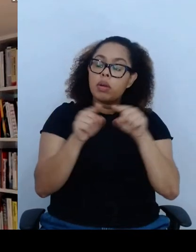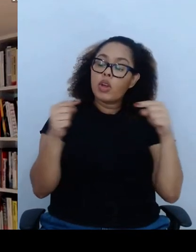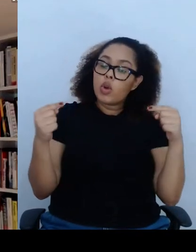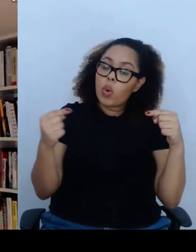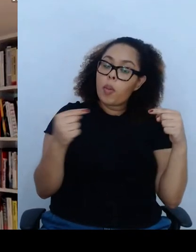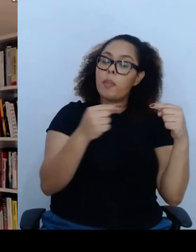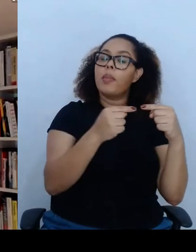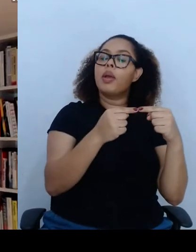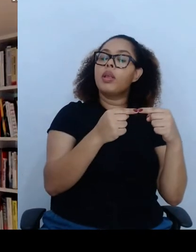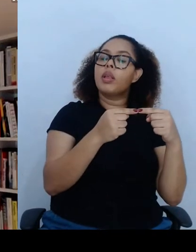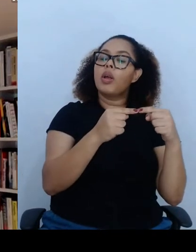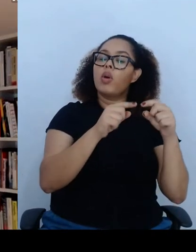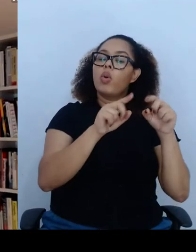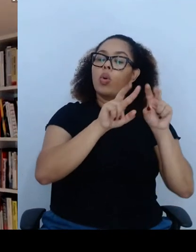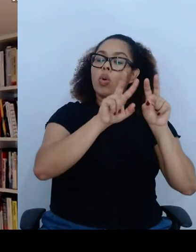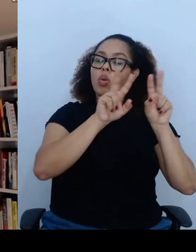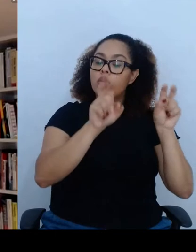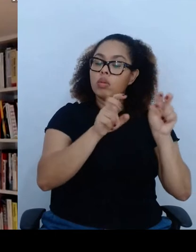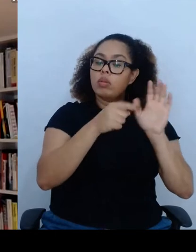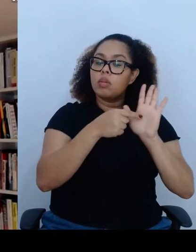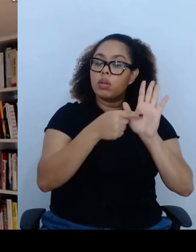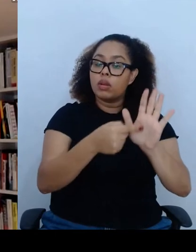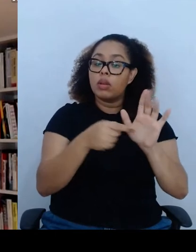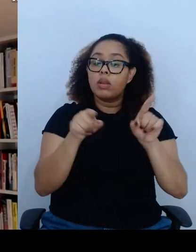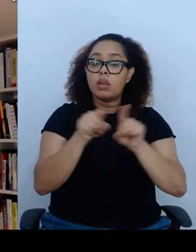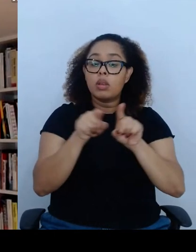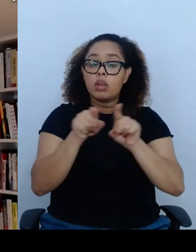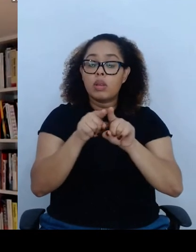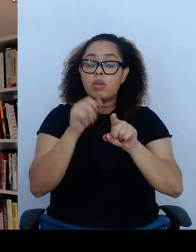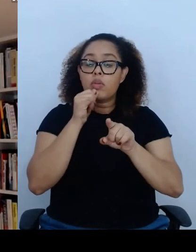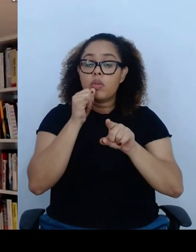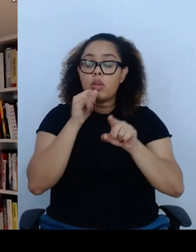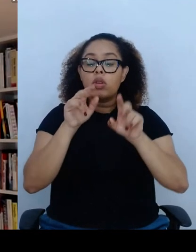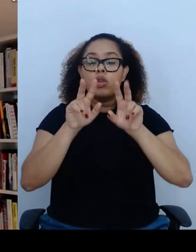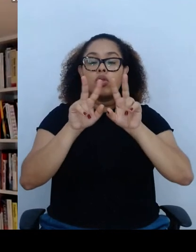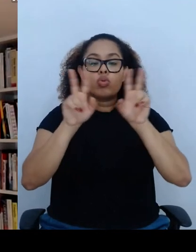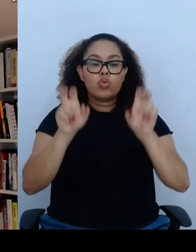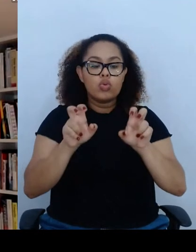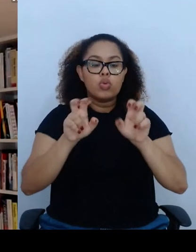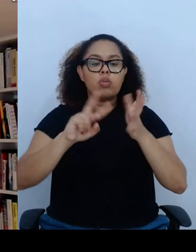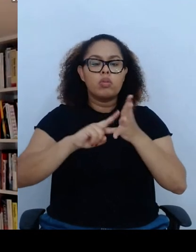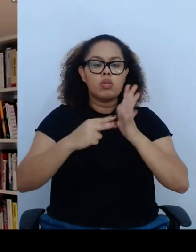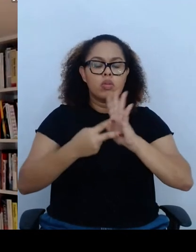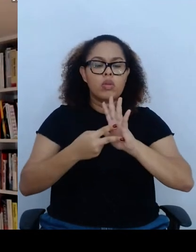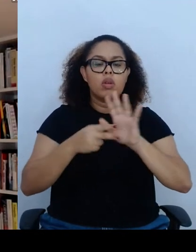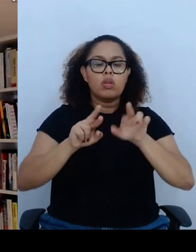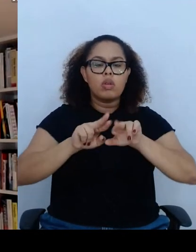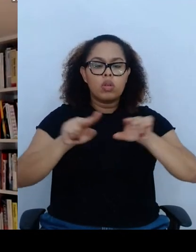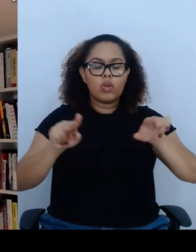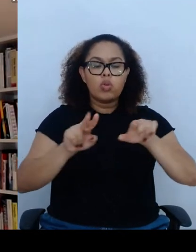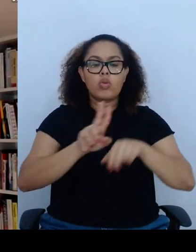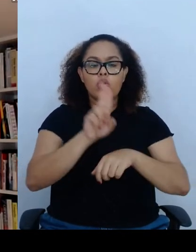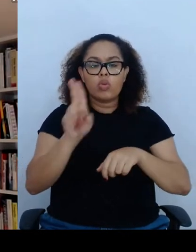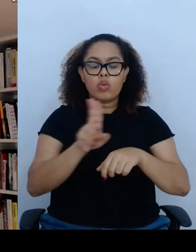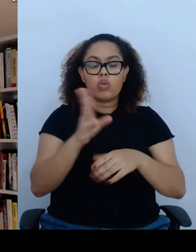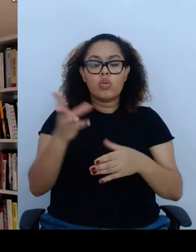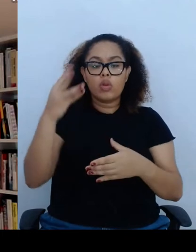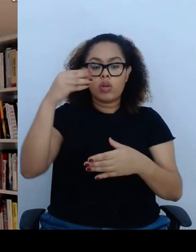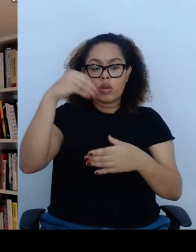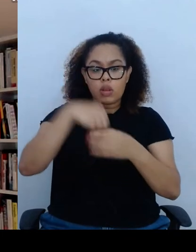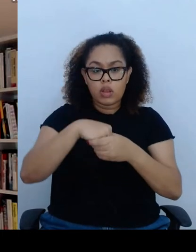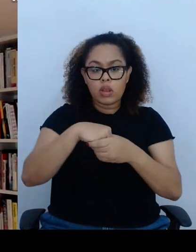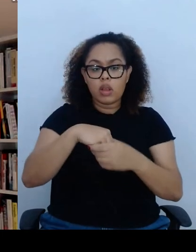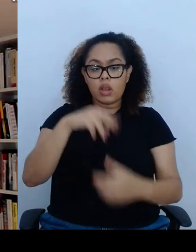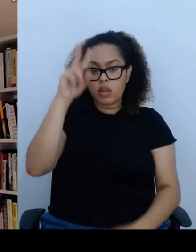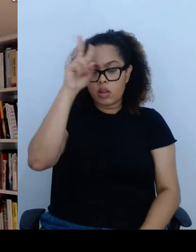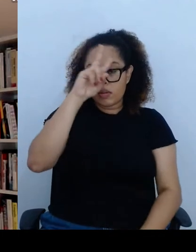Carne Um breve comentário também sobre a noção de diversidade que nós utilizamos aqui nesse ano dedicado das histórias da